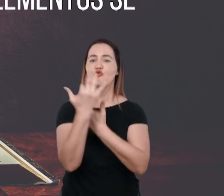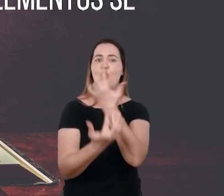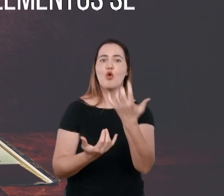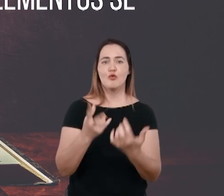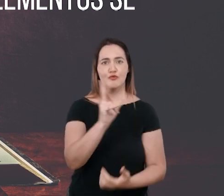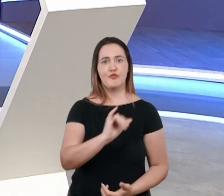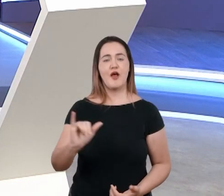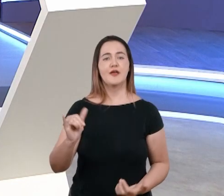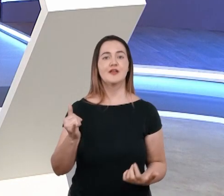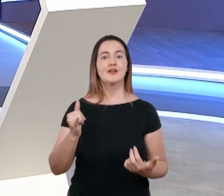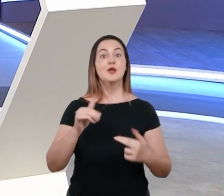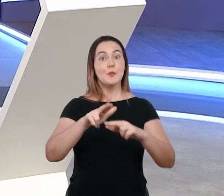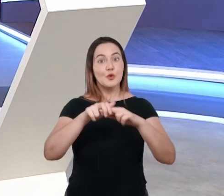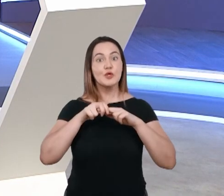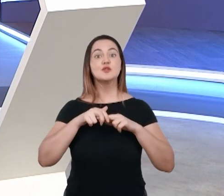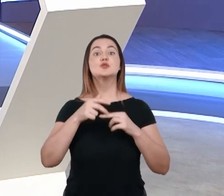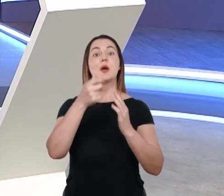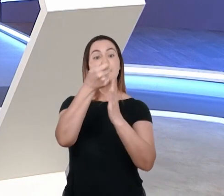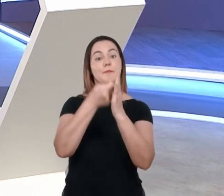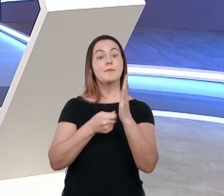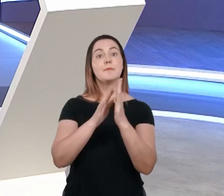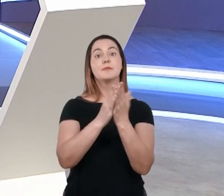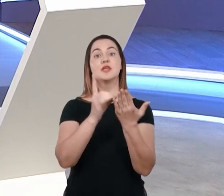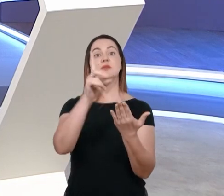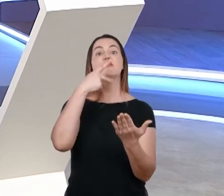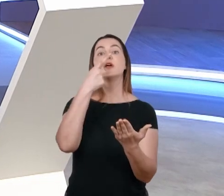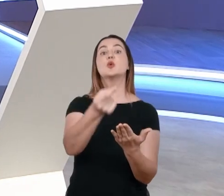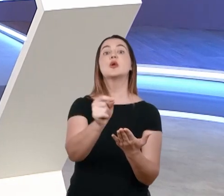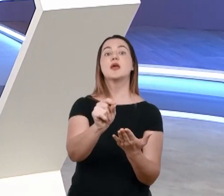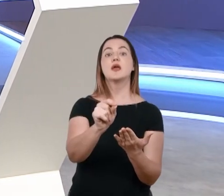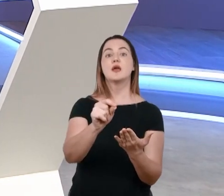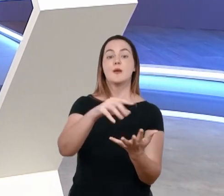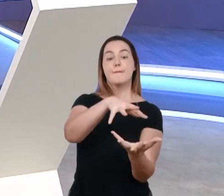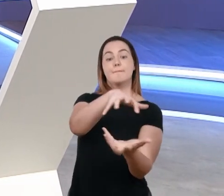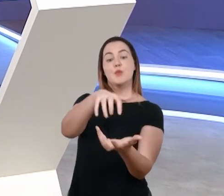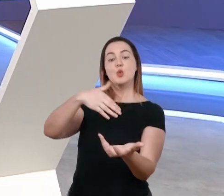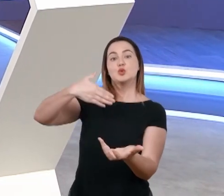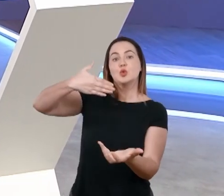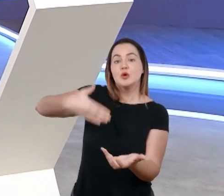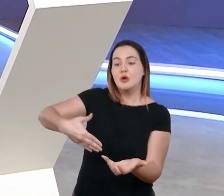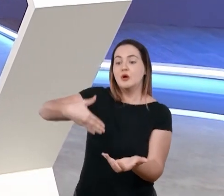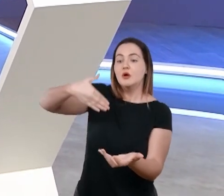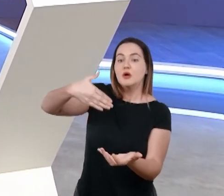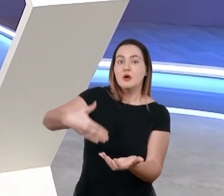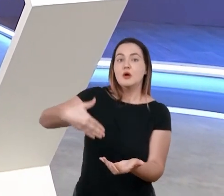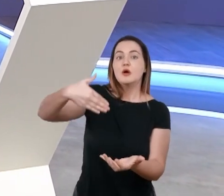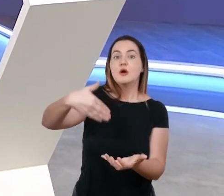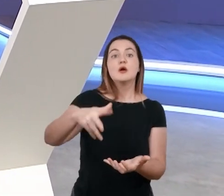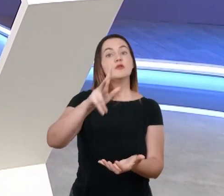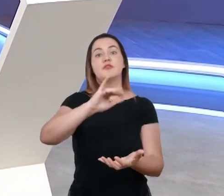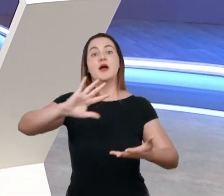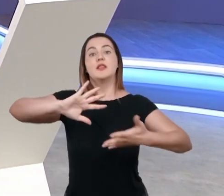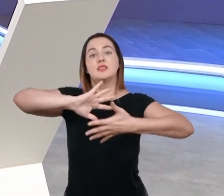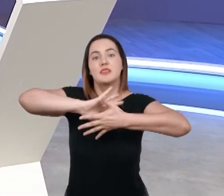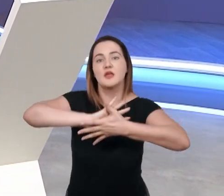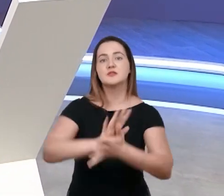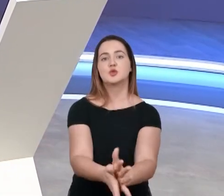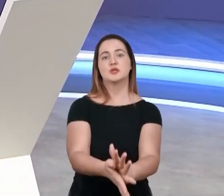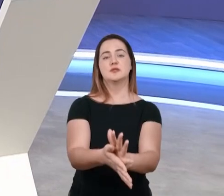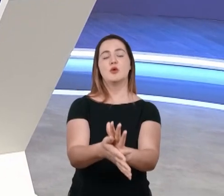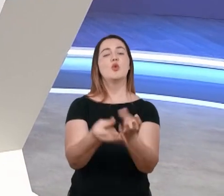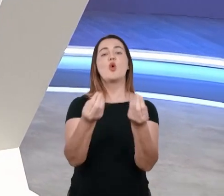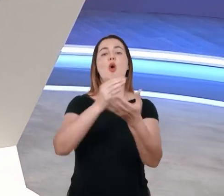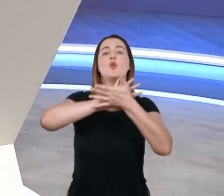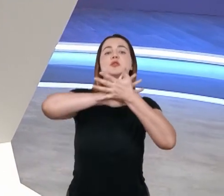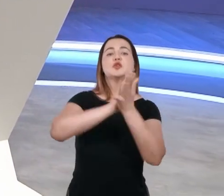pelo calor. Mais uma vez, a Bíblia está confirmando que o mundo caminha para a destruição final, e